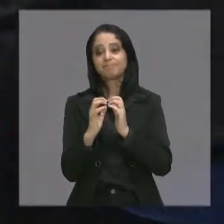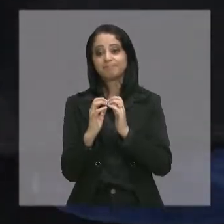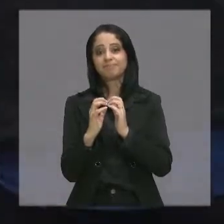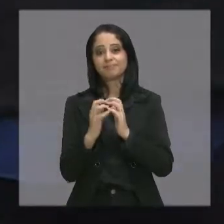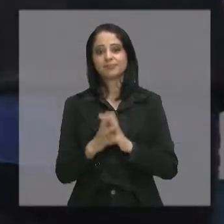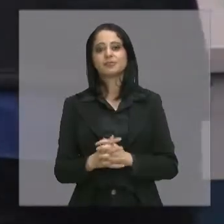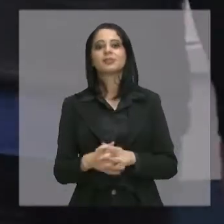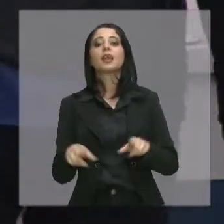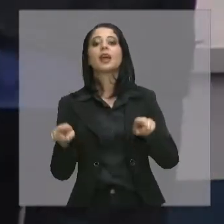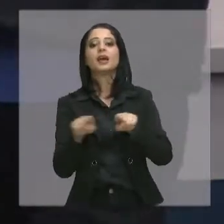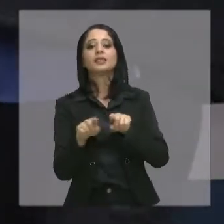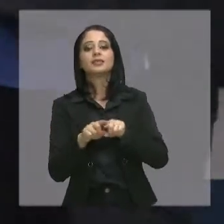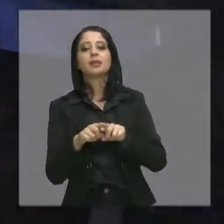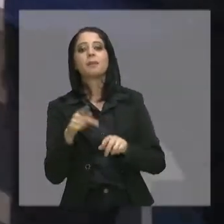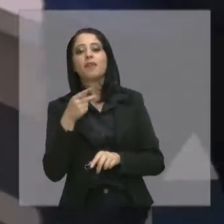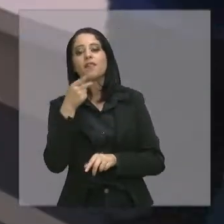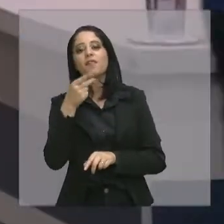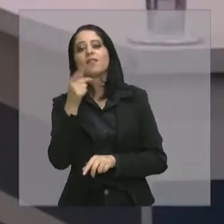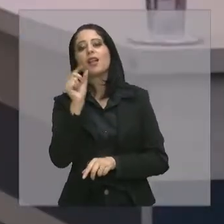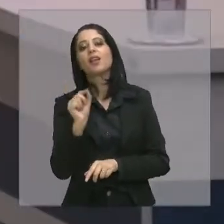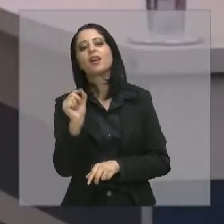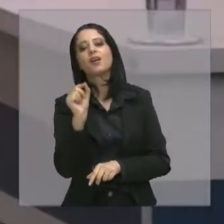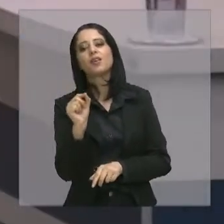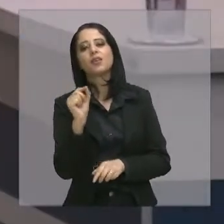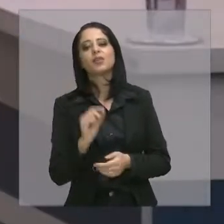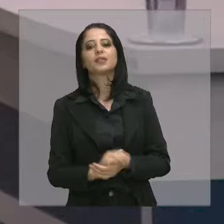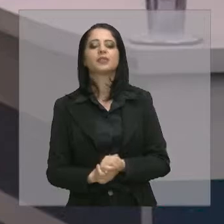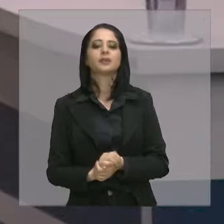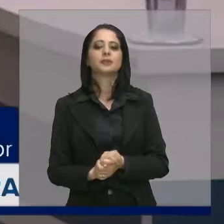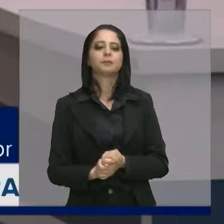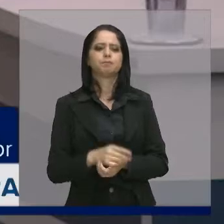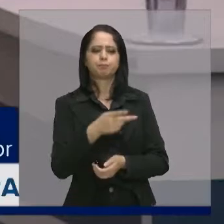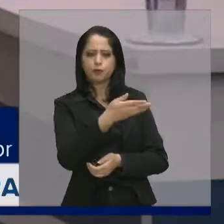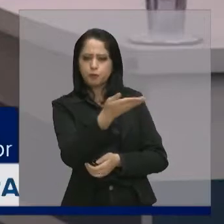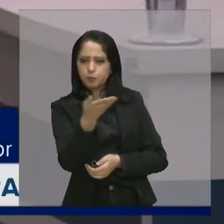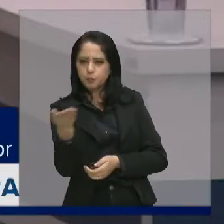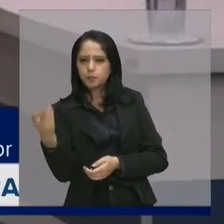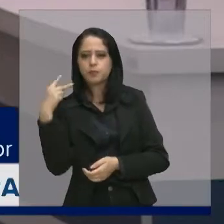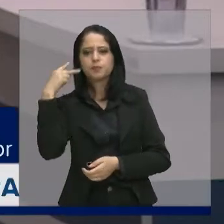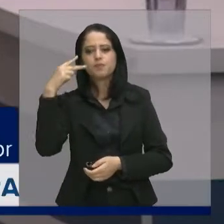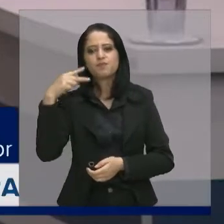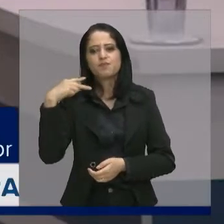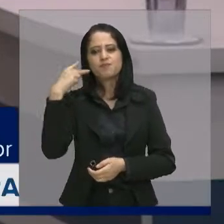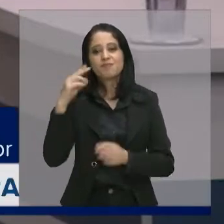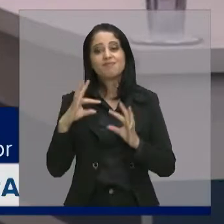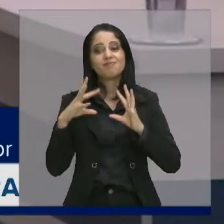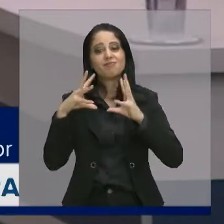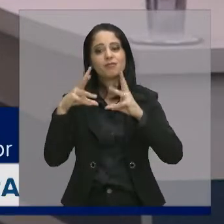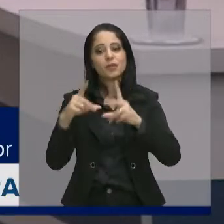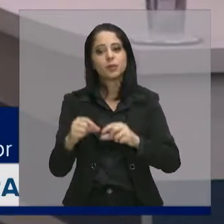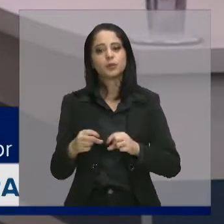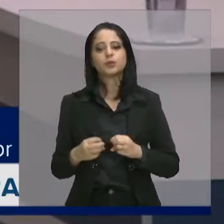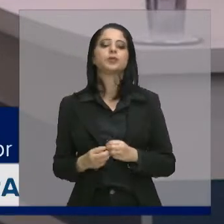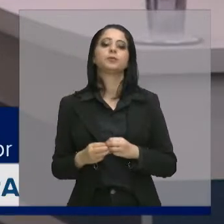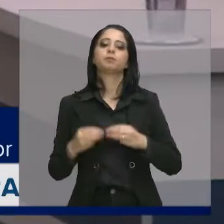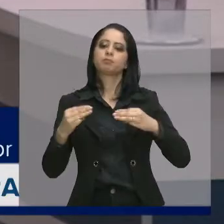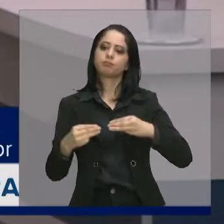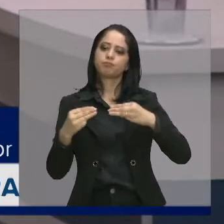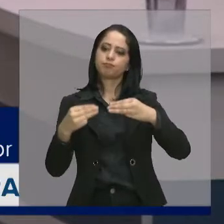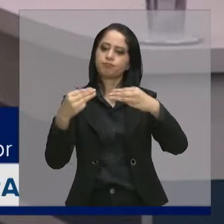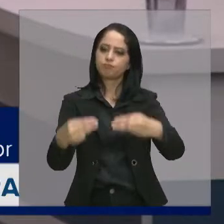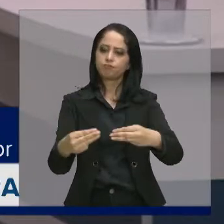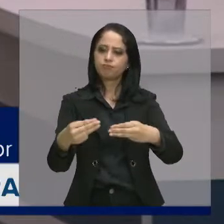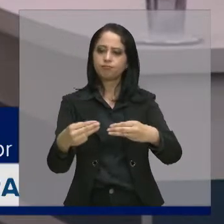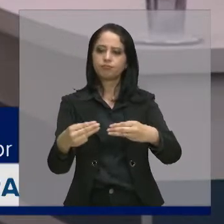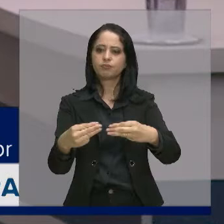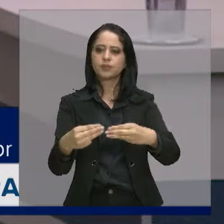Também queria falar que nós estamos encaminhando, eu queria que vocês, todos vereadores, estou encaminhando uma moção de repúdio contra o corte de orçamento